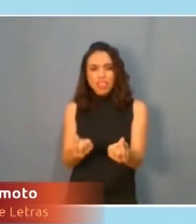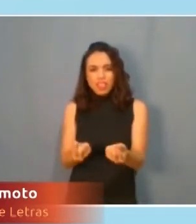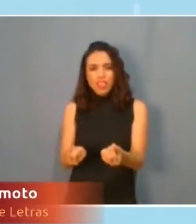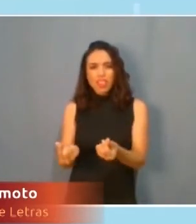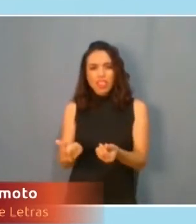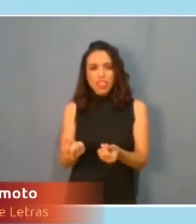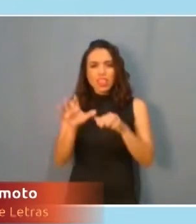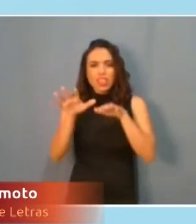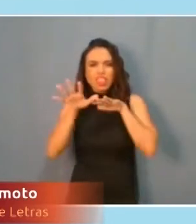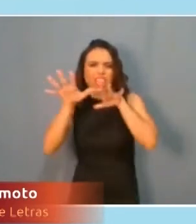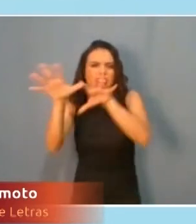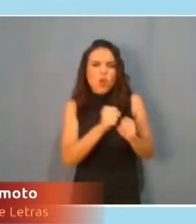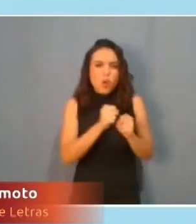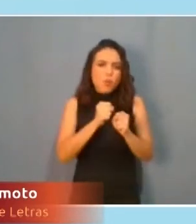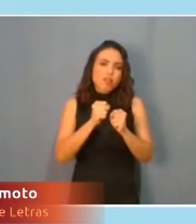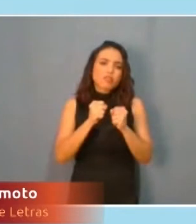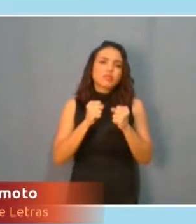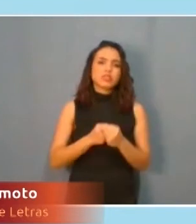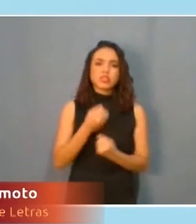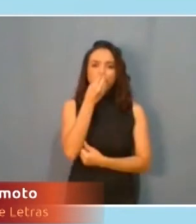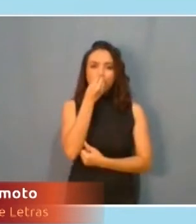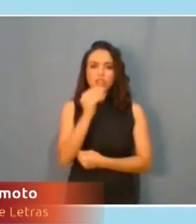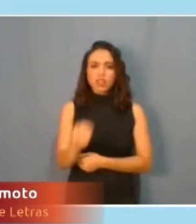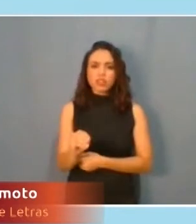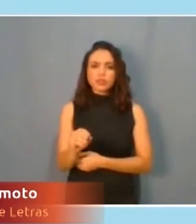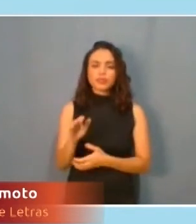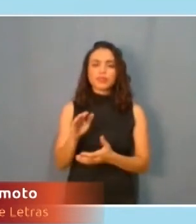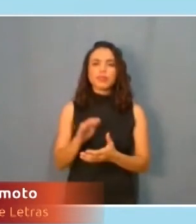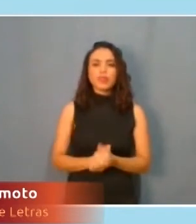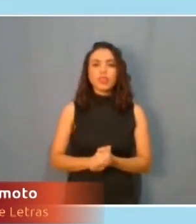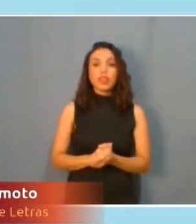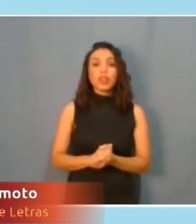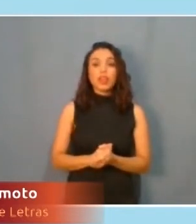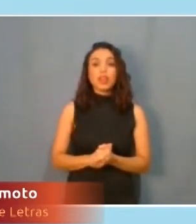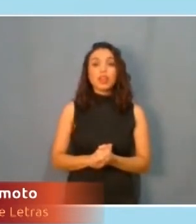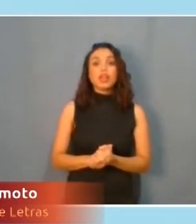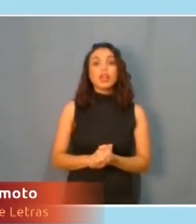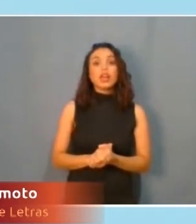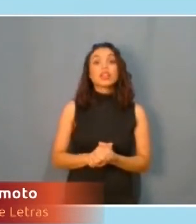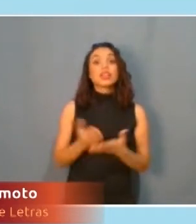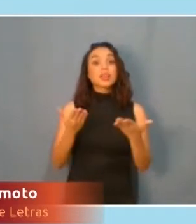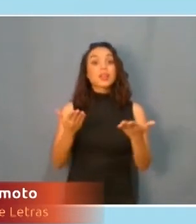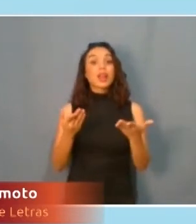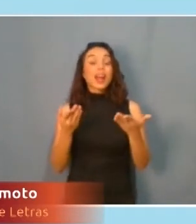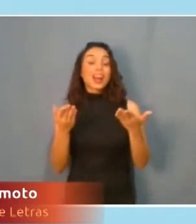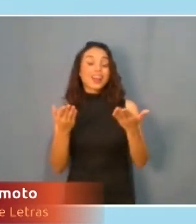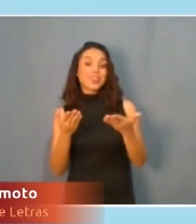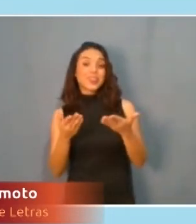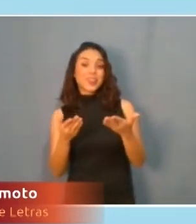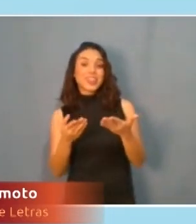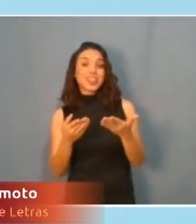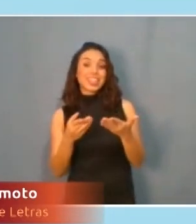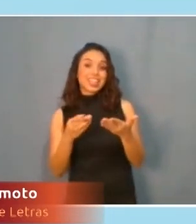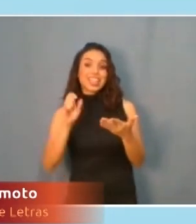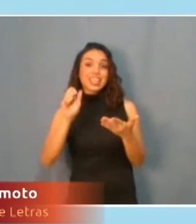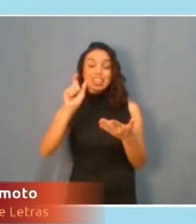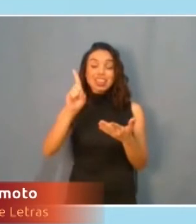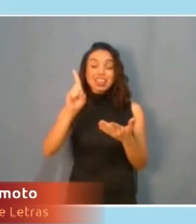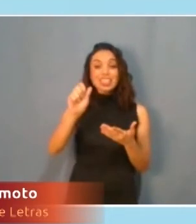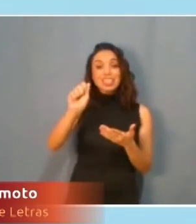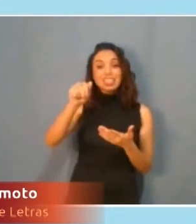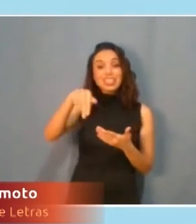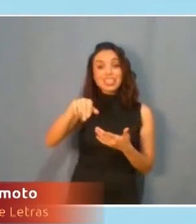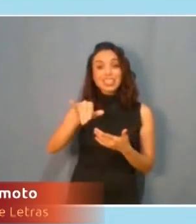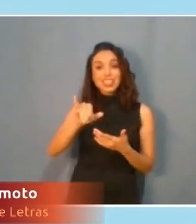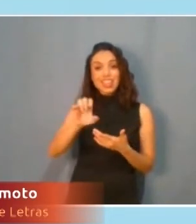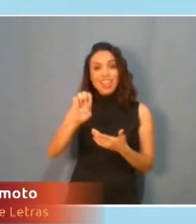Daniel, quero sua contribuição para a gente encerrar esse bloco, para depois a gente voltar a falar mais sobre essa questão que a Nathalie destacou, né, das diferenças, dos diferentes níveis,